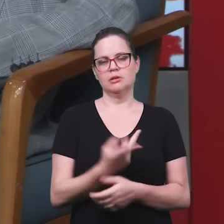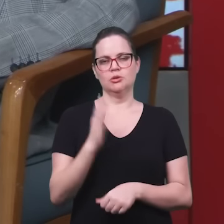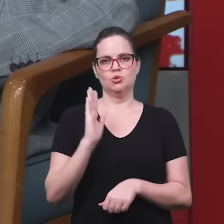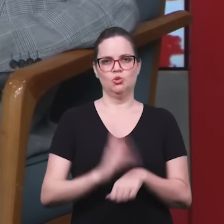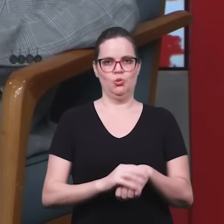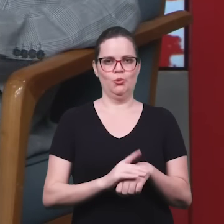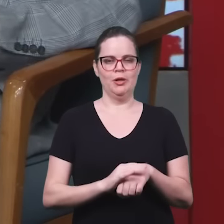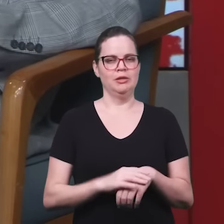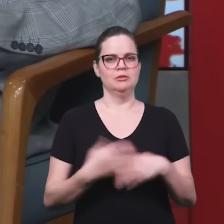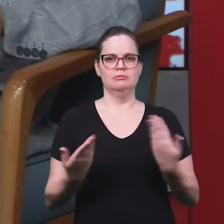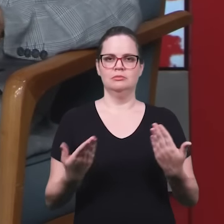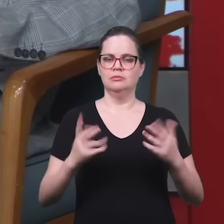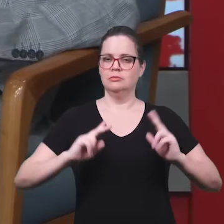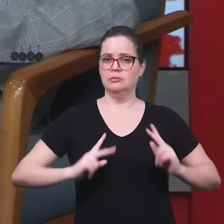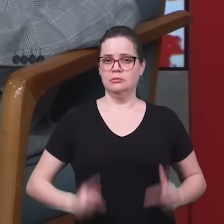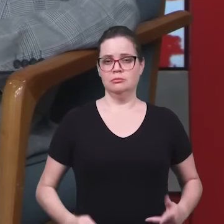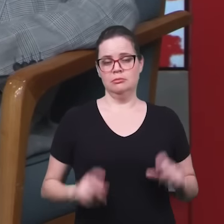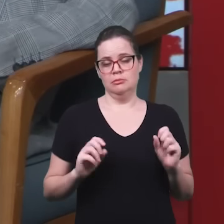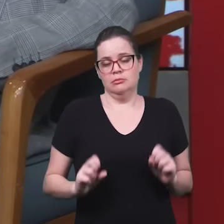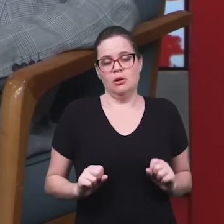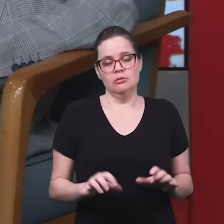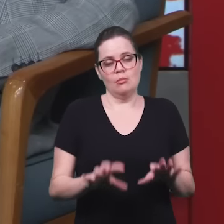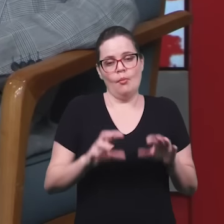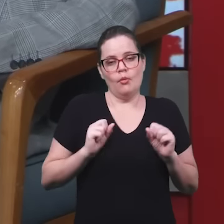sua existência, podem apresentar